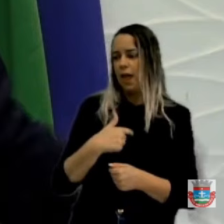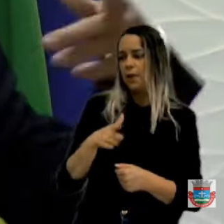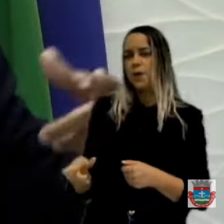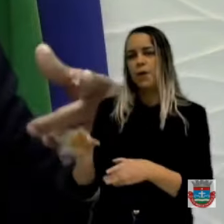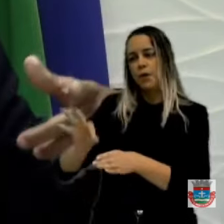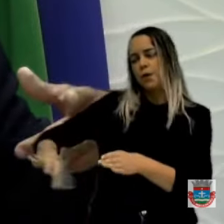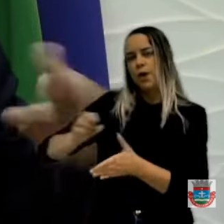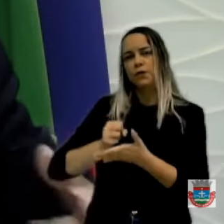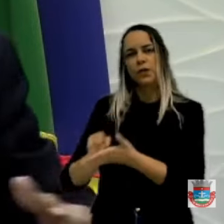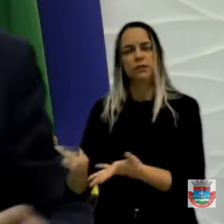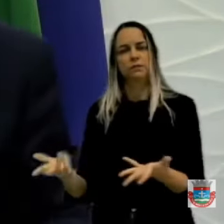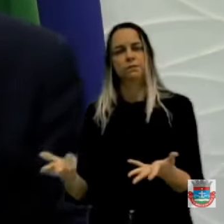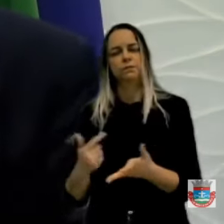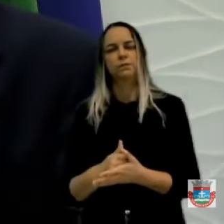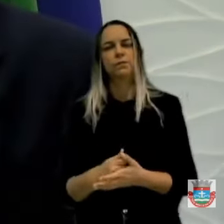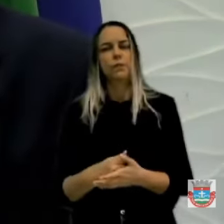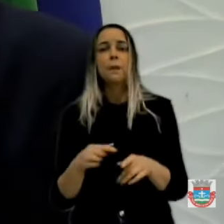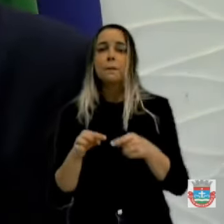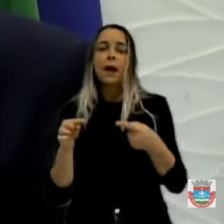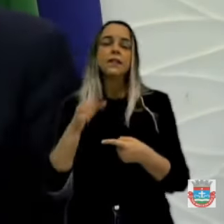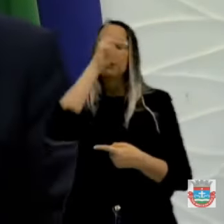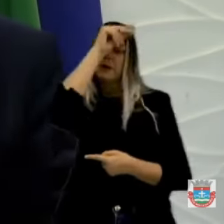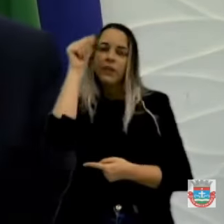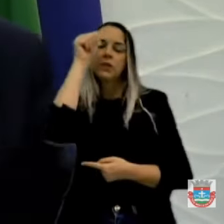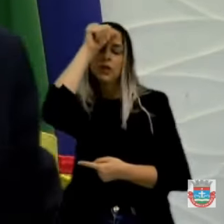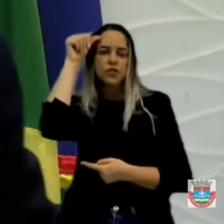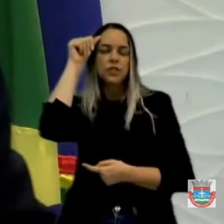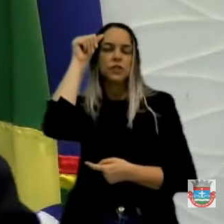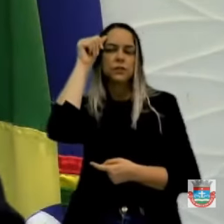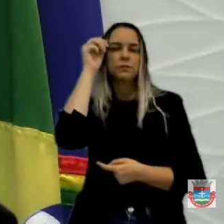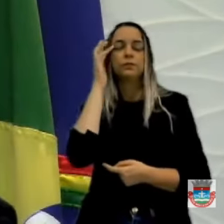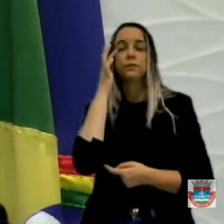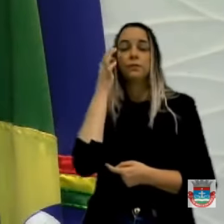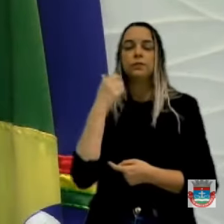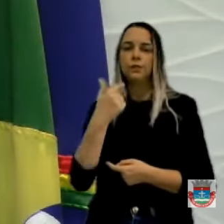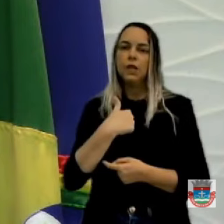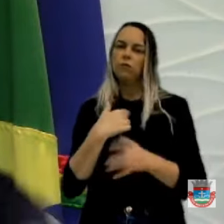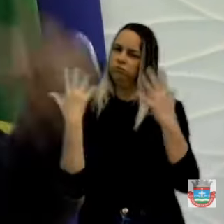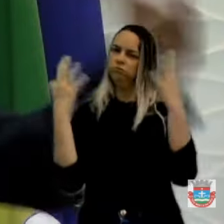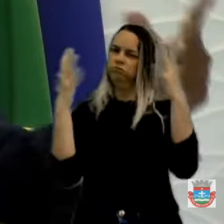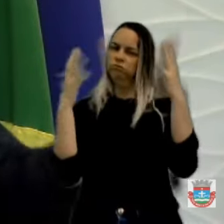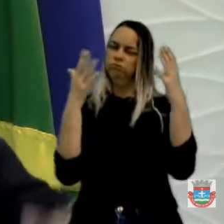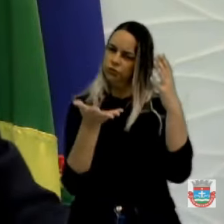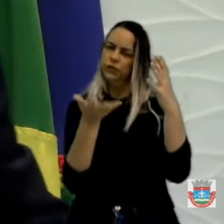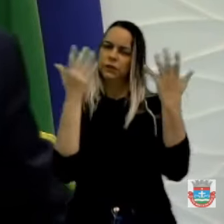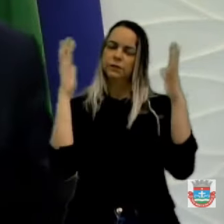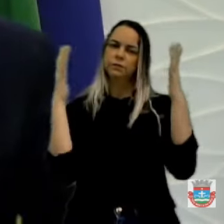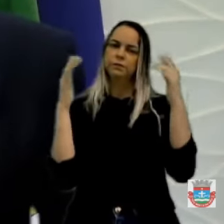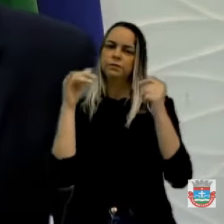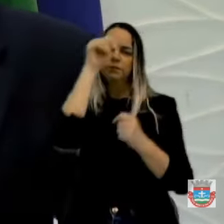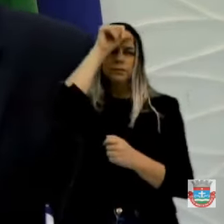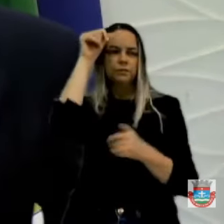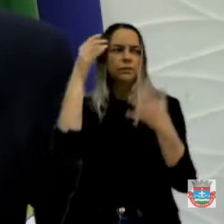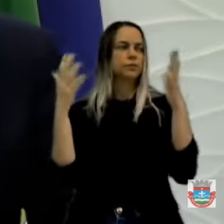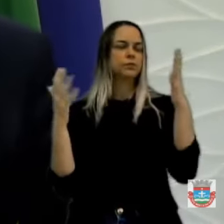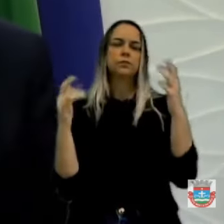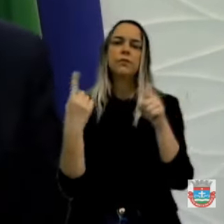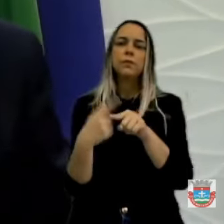O prefeito Alexandre Batité, eu lhe parabenizo, Alexandre, quando você disse